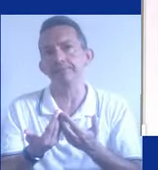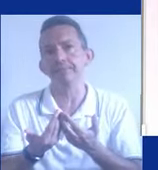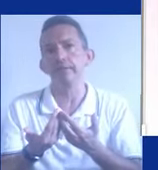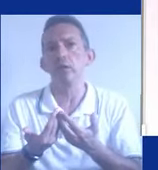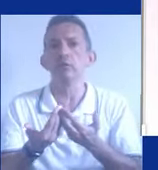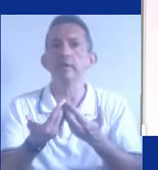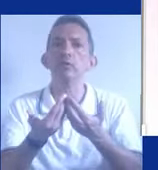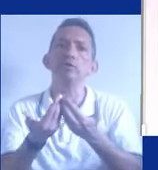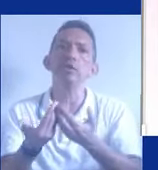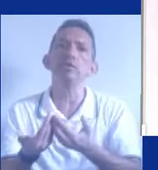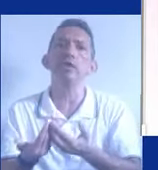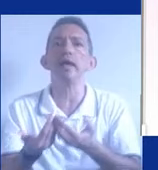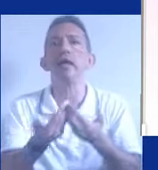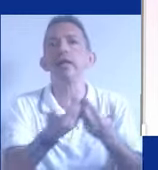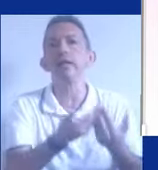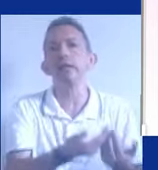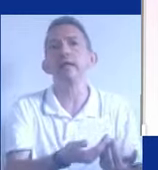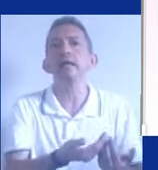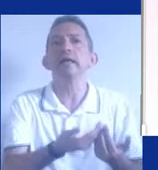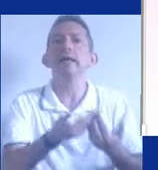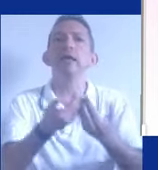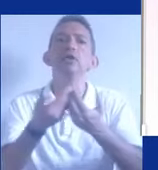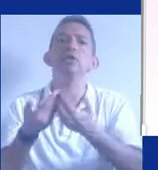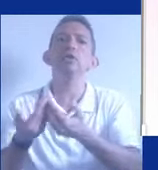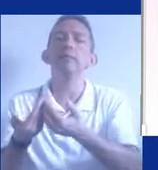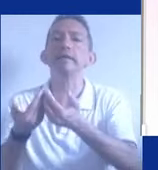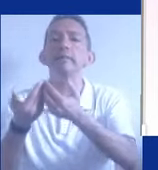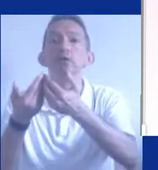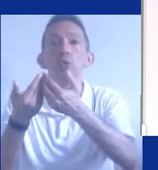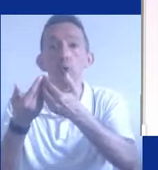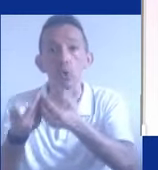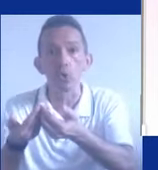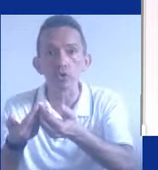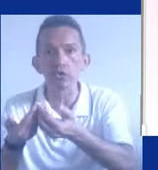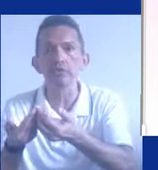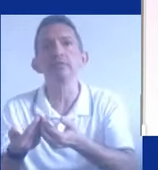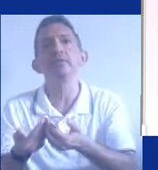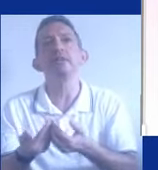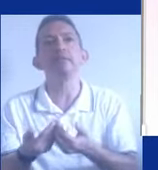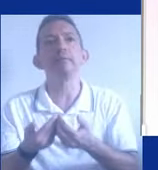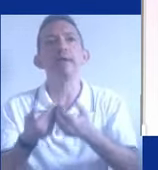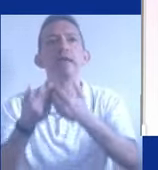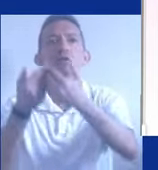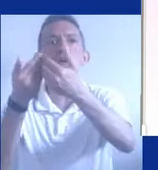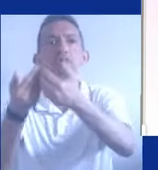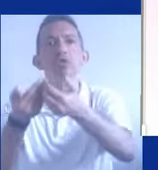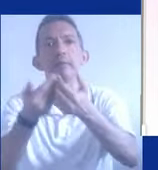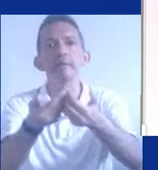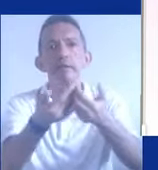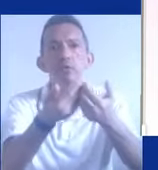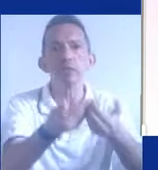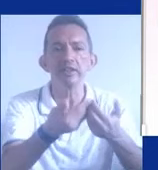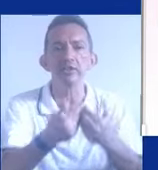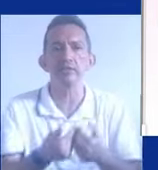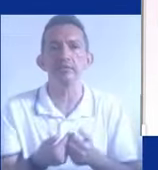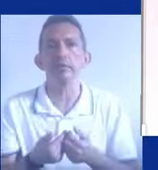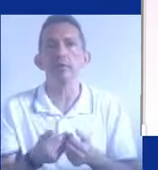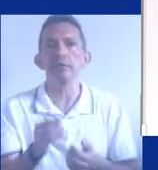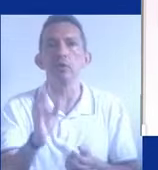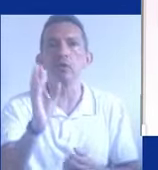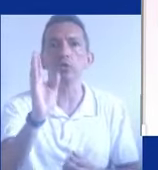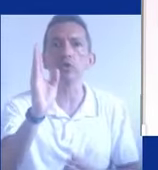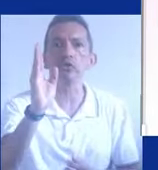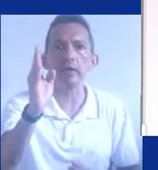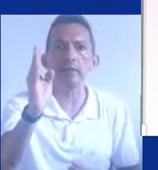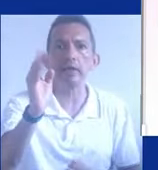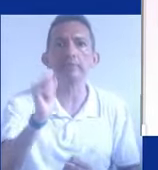proteína, consequentemente ela é rica em retículo endoplasmático rugoso e também é rico em retículo endoplasmático liso.